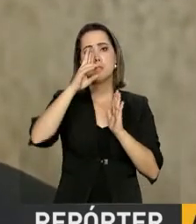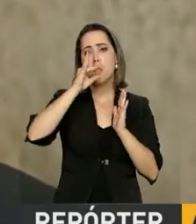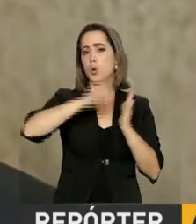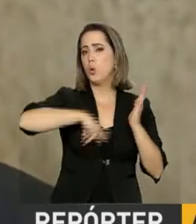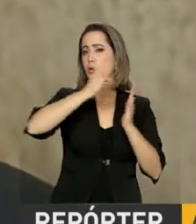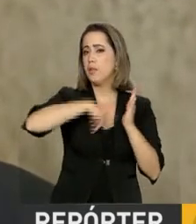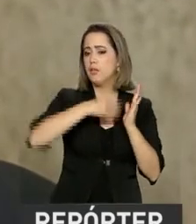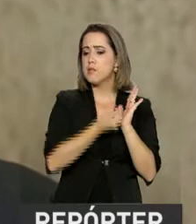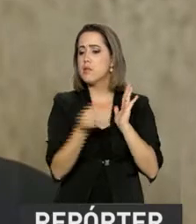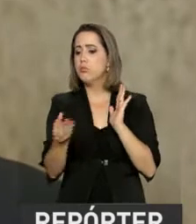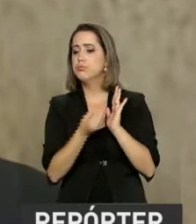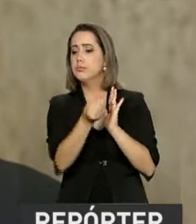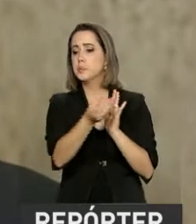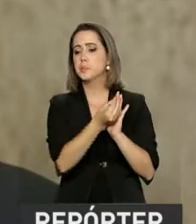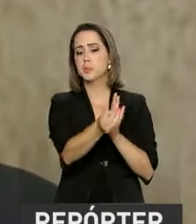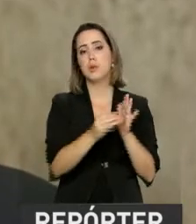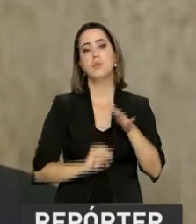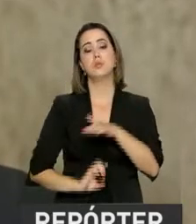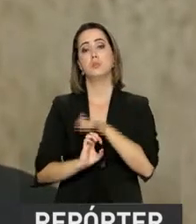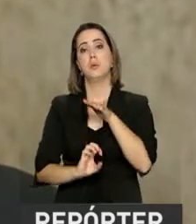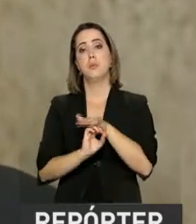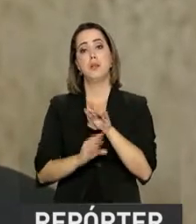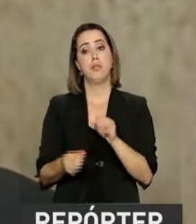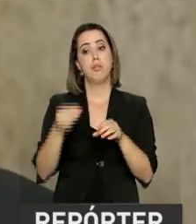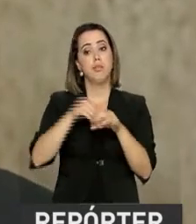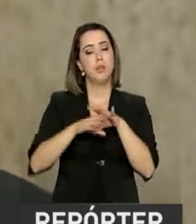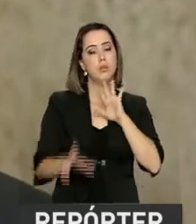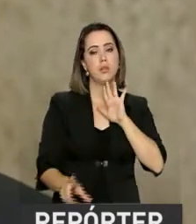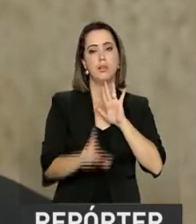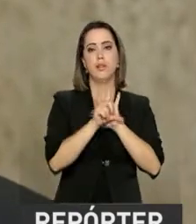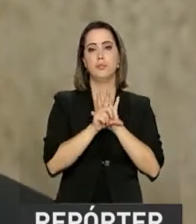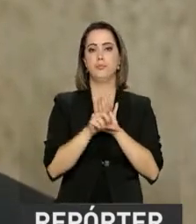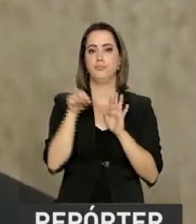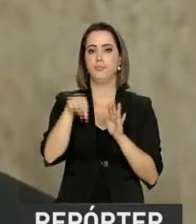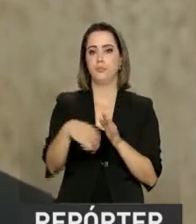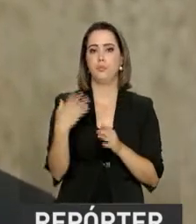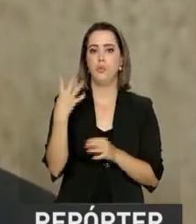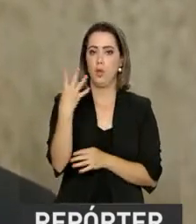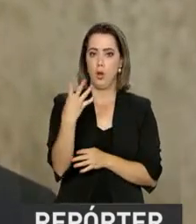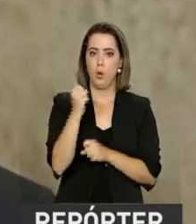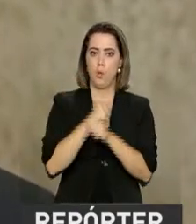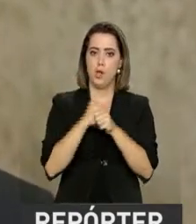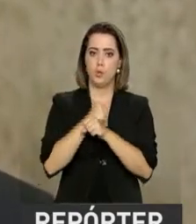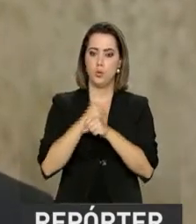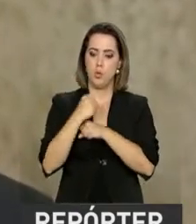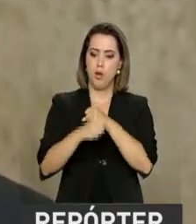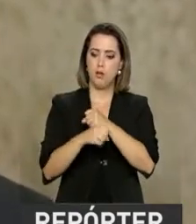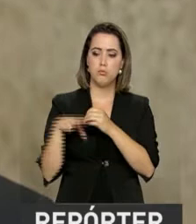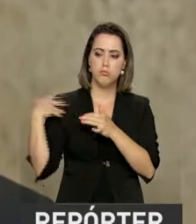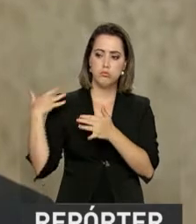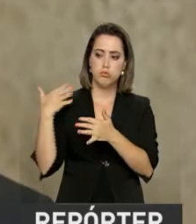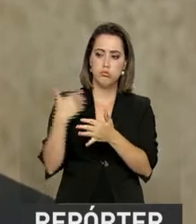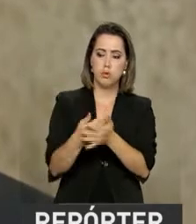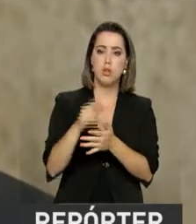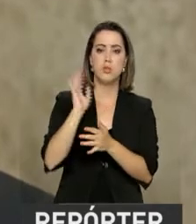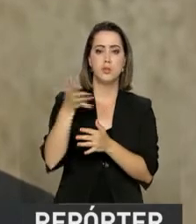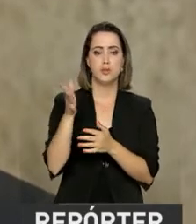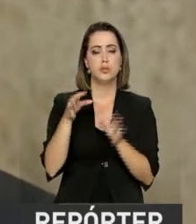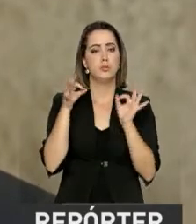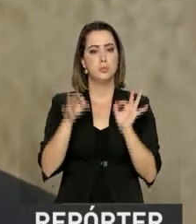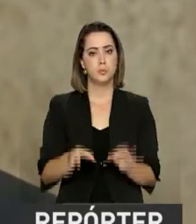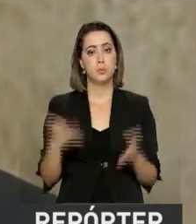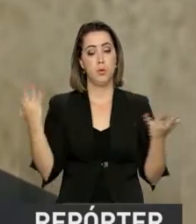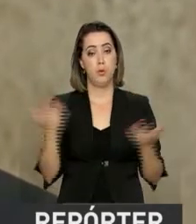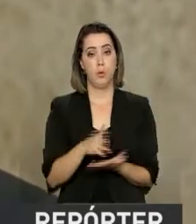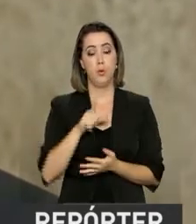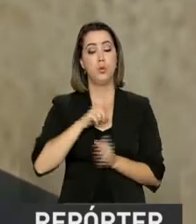das empresas. Em termos de legislação, o trabalho dos últimos 4 anos já está feito, ou seja,